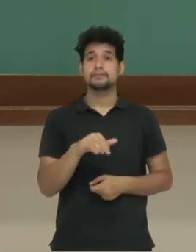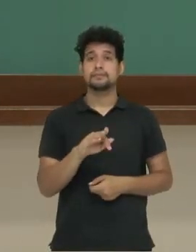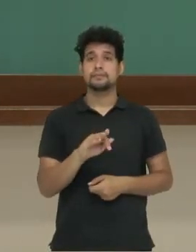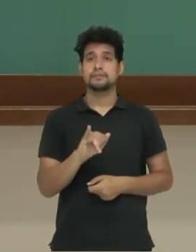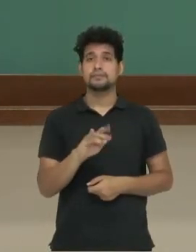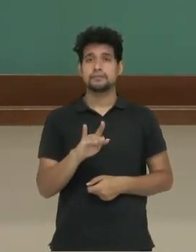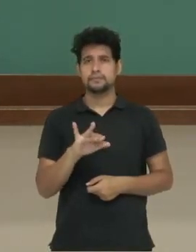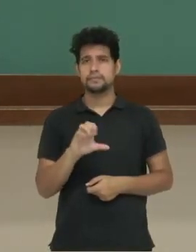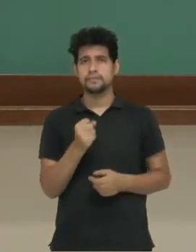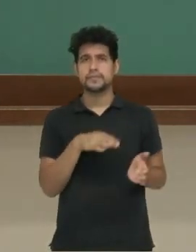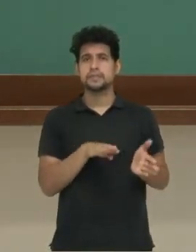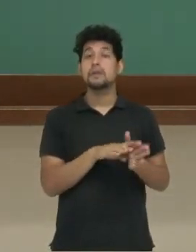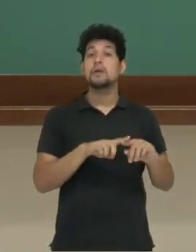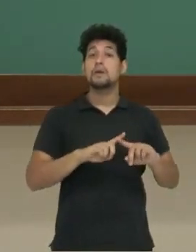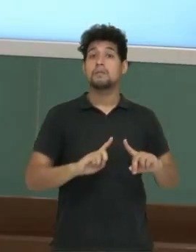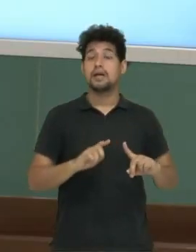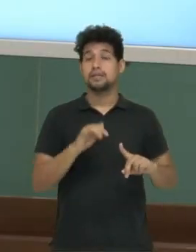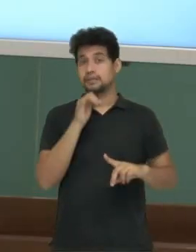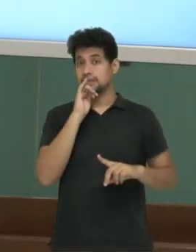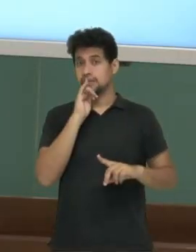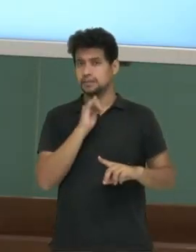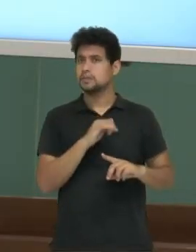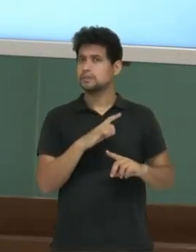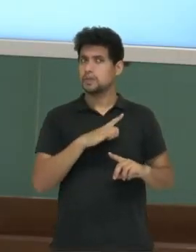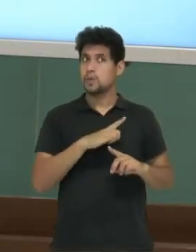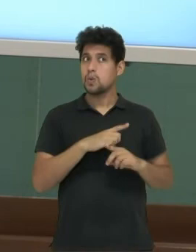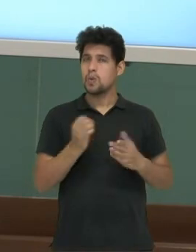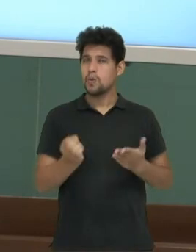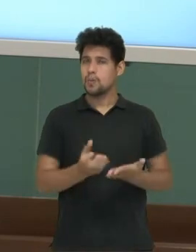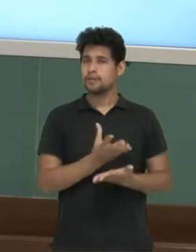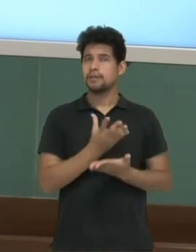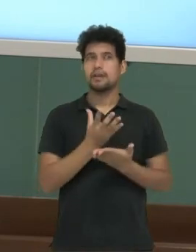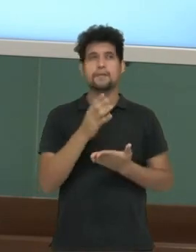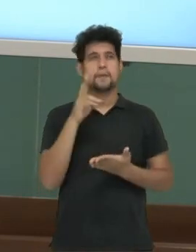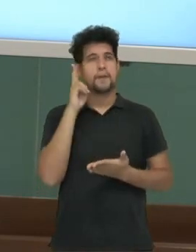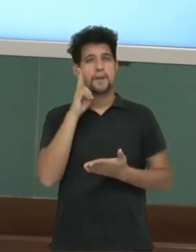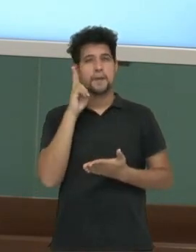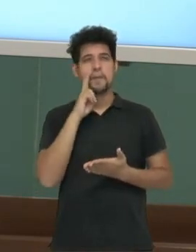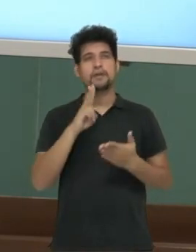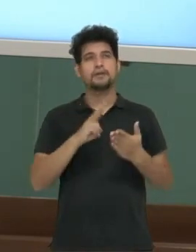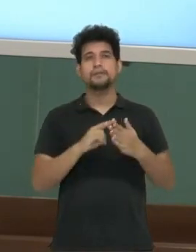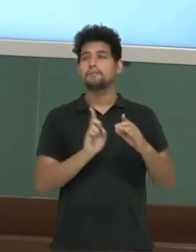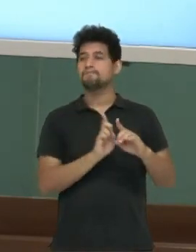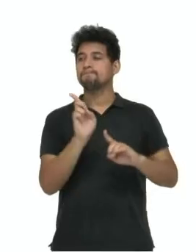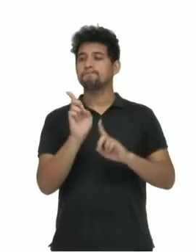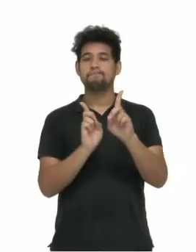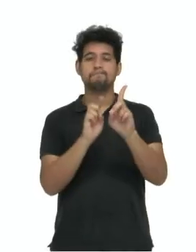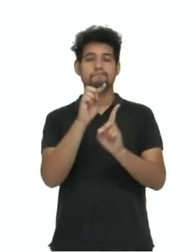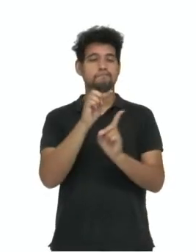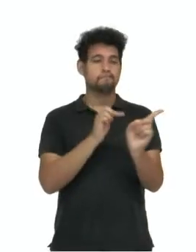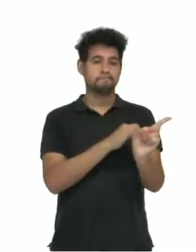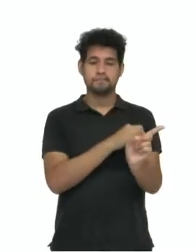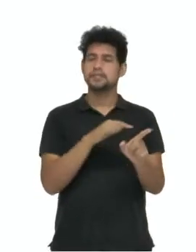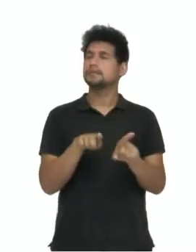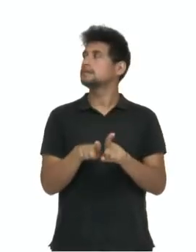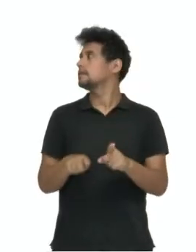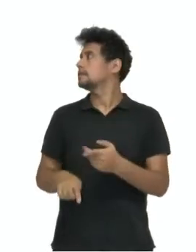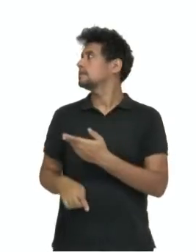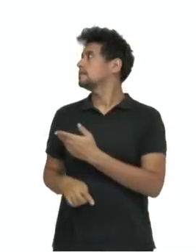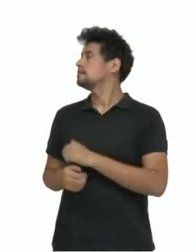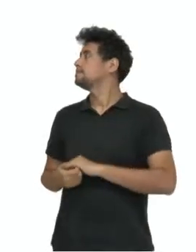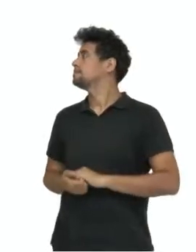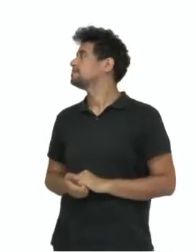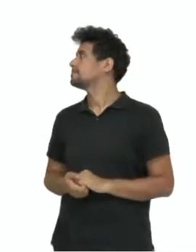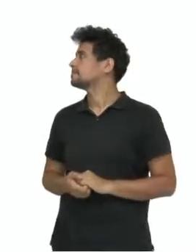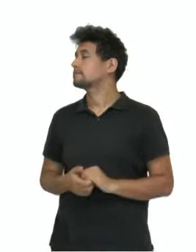Ok? Já os anfíbios modernos, você está vendo aqui, essa árvore filogenética está mostrando que aqui, né, essa classe anfibia,